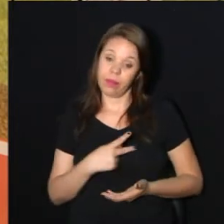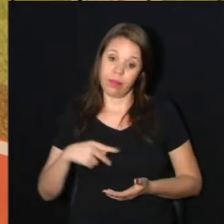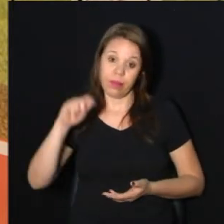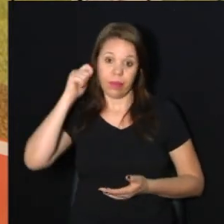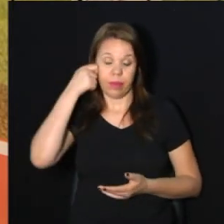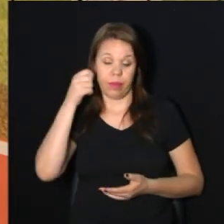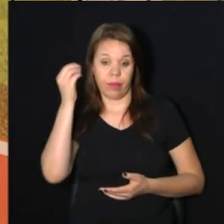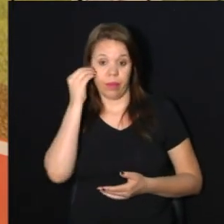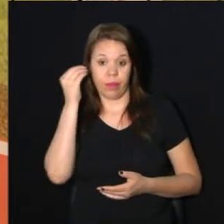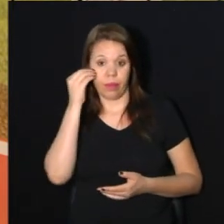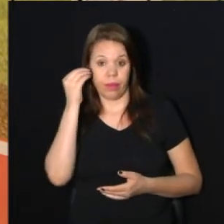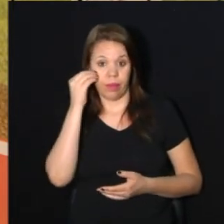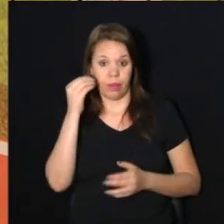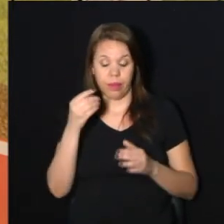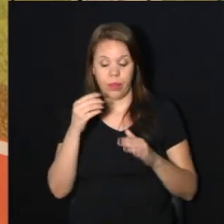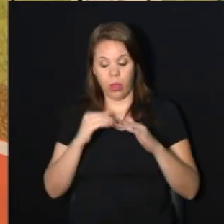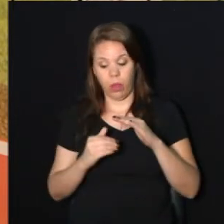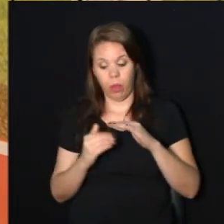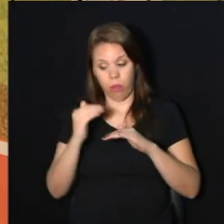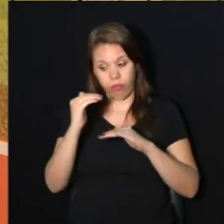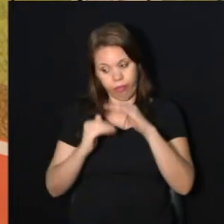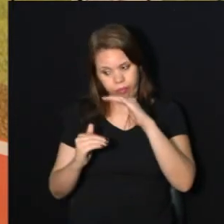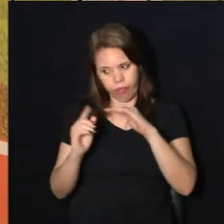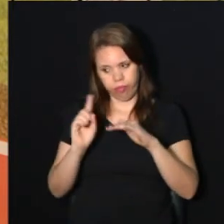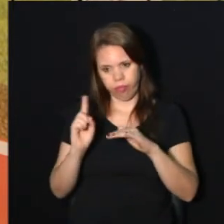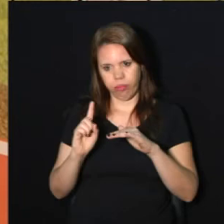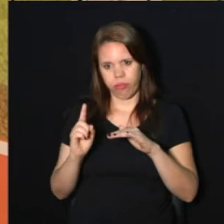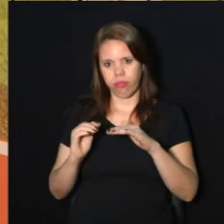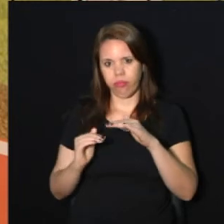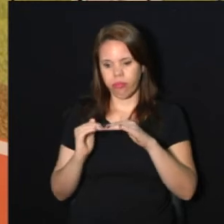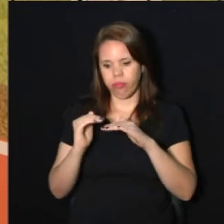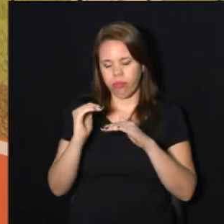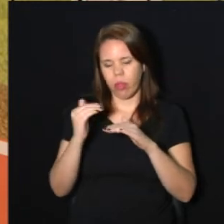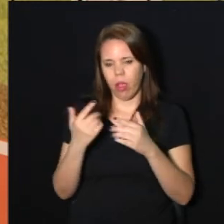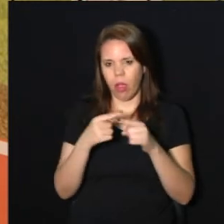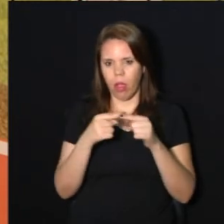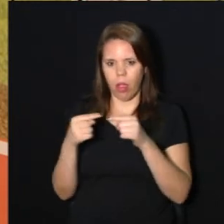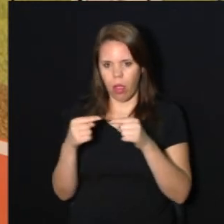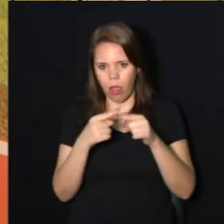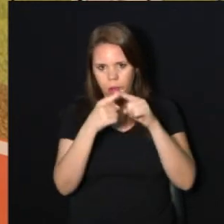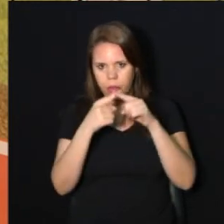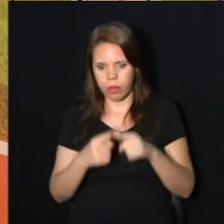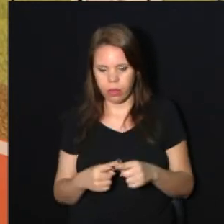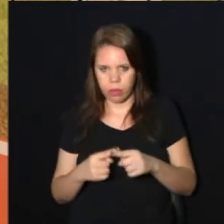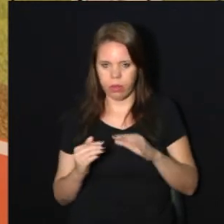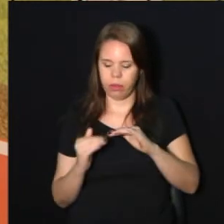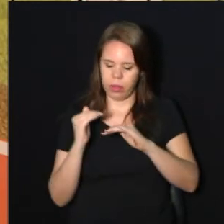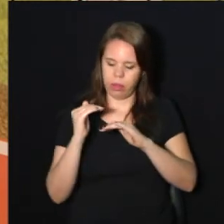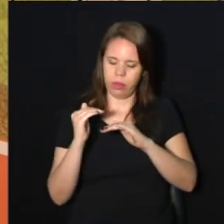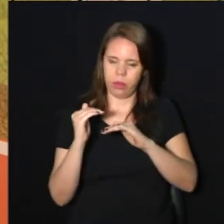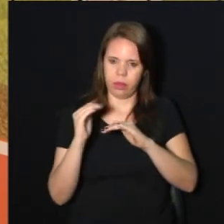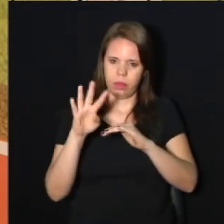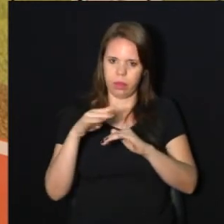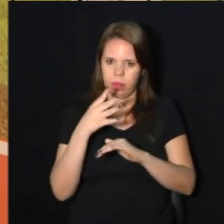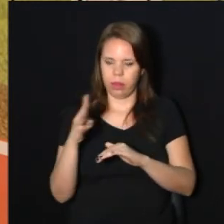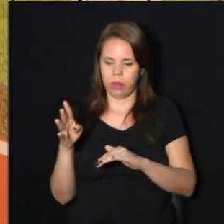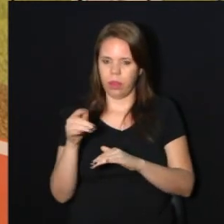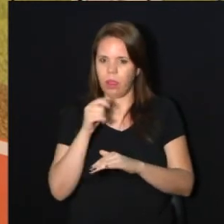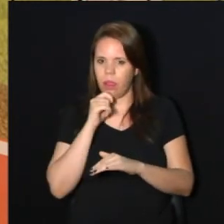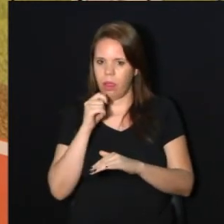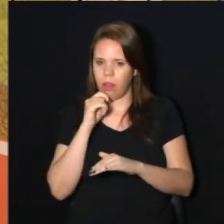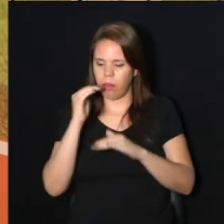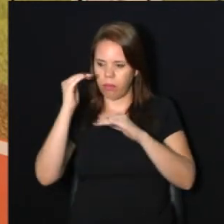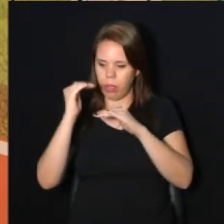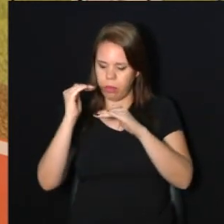Preta também se livrou do rebaixamento, né? Passou boa parte do campeonato na parte de cima da tabela, mas vem em